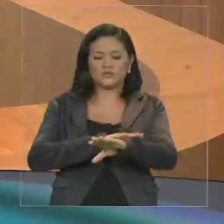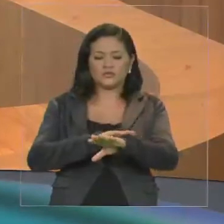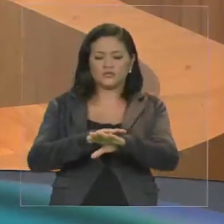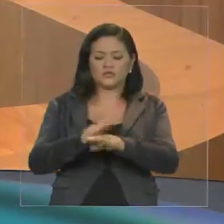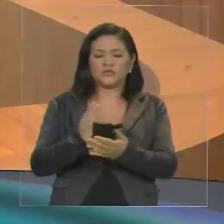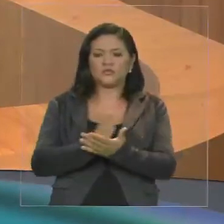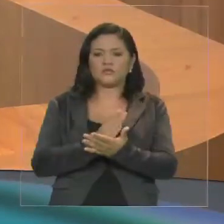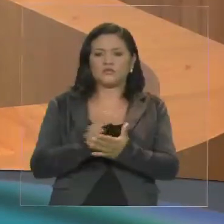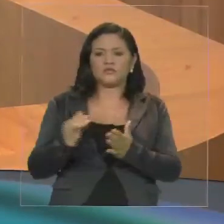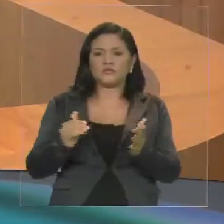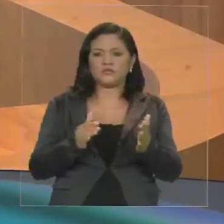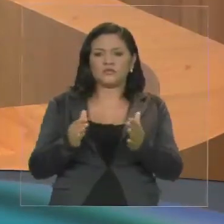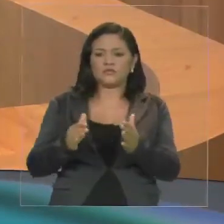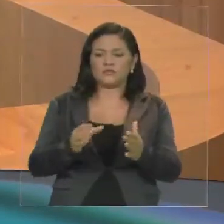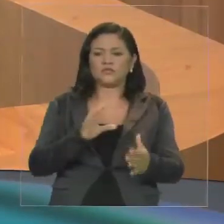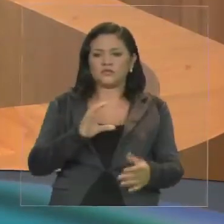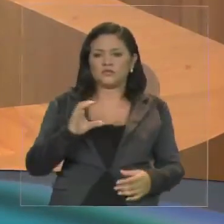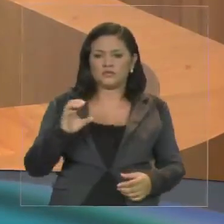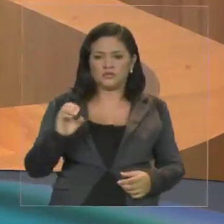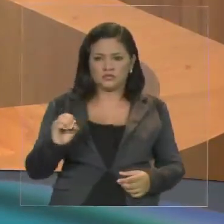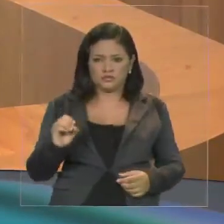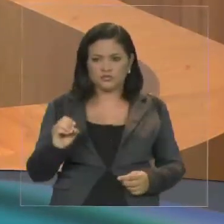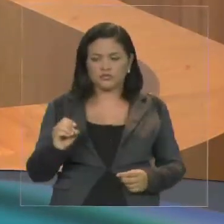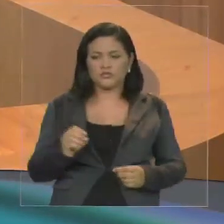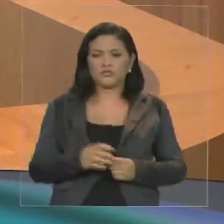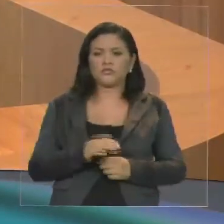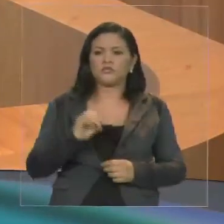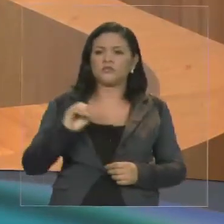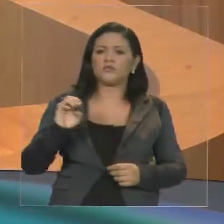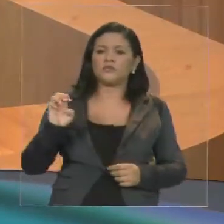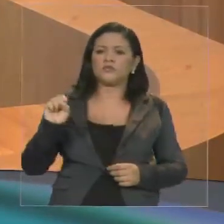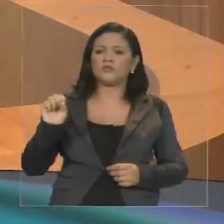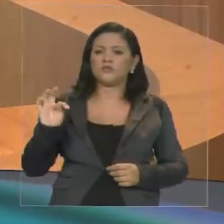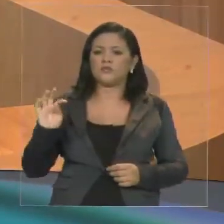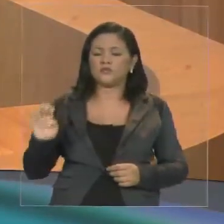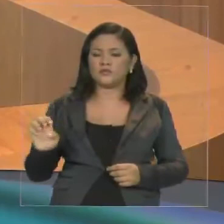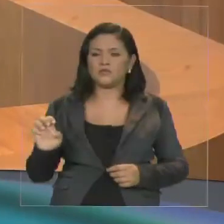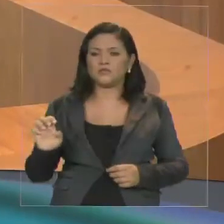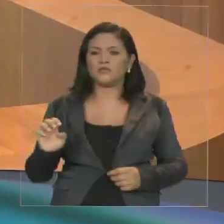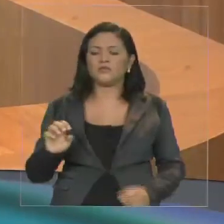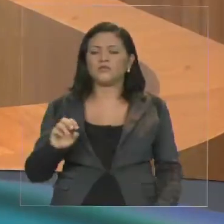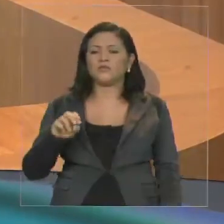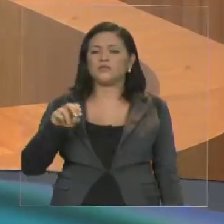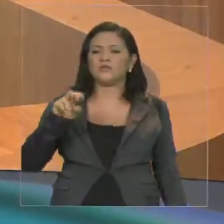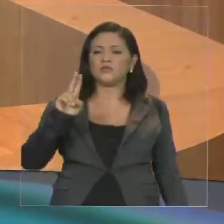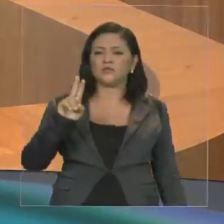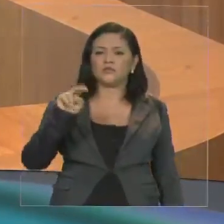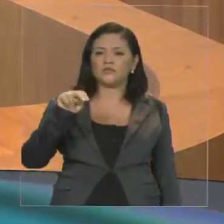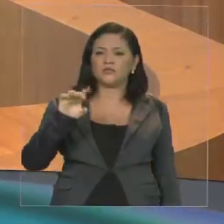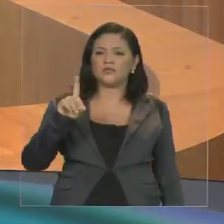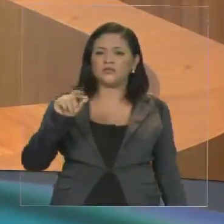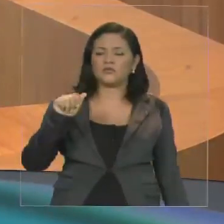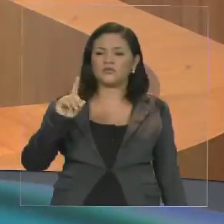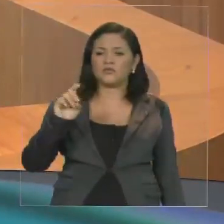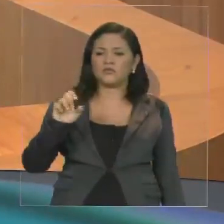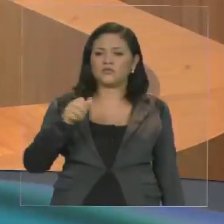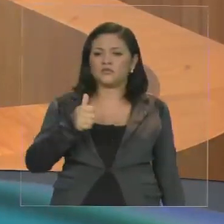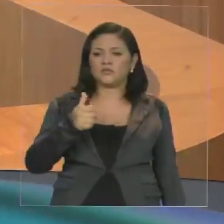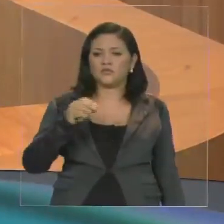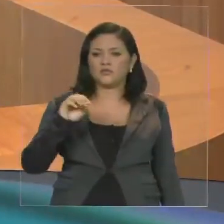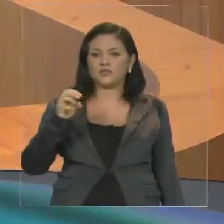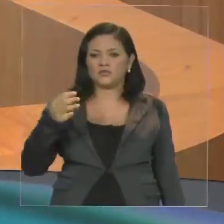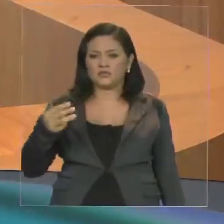Operária, como no caso da Avenida Oeste, na unidade 103, e de algumas ruas